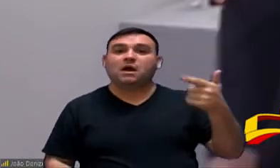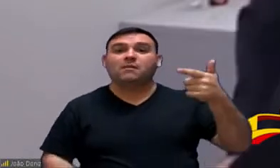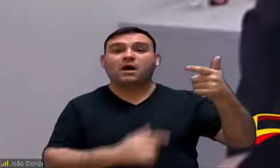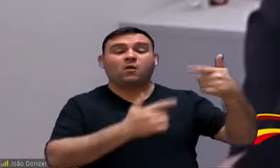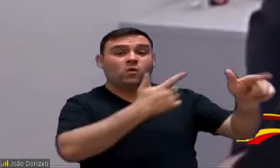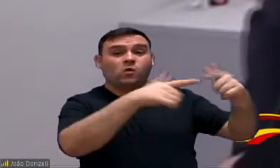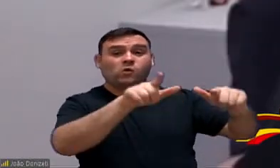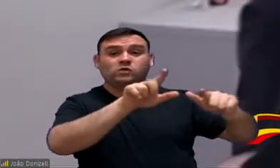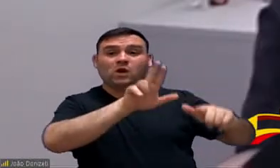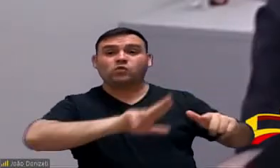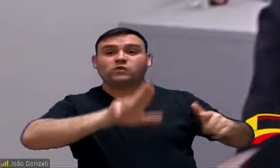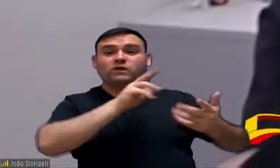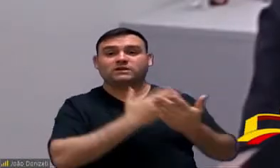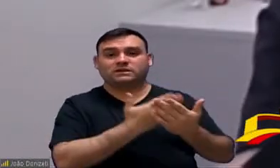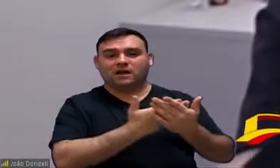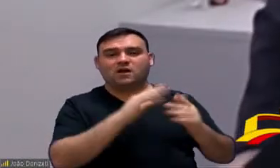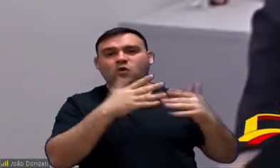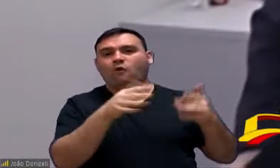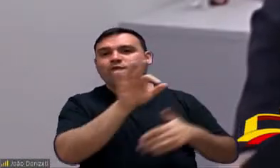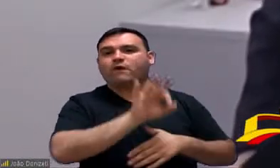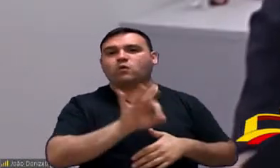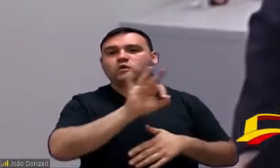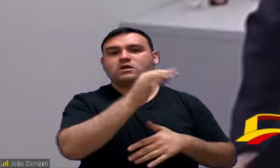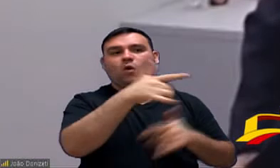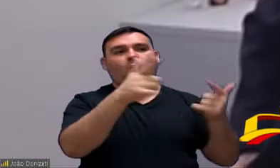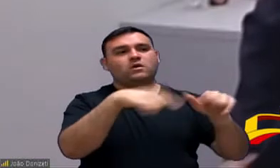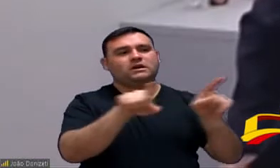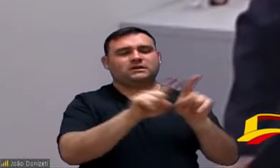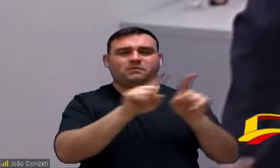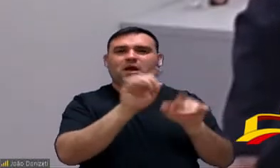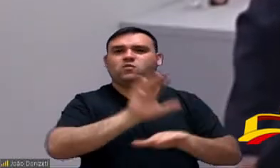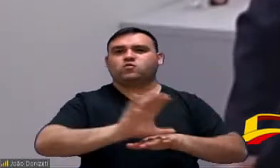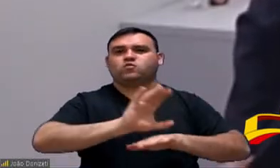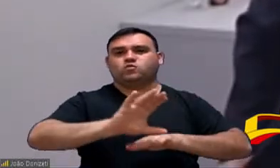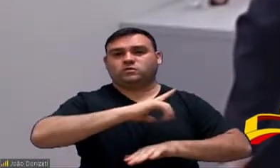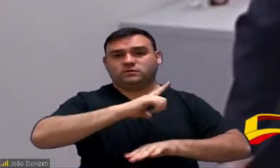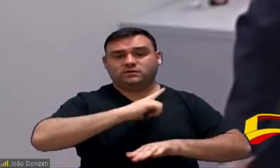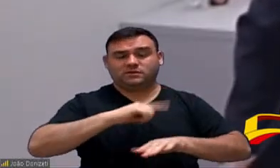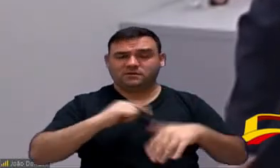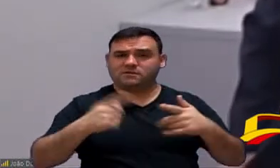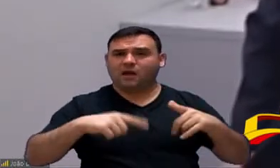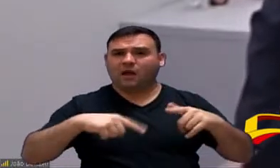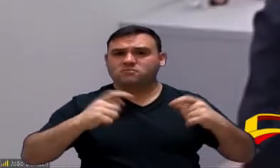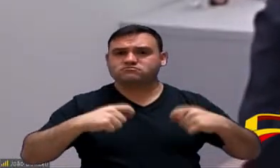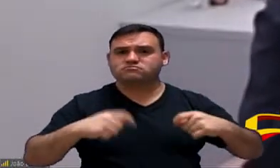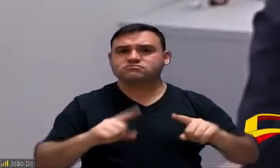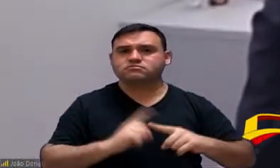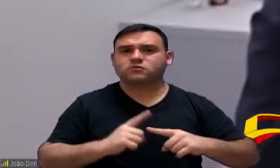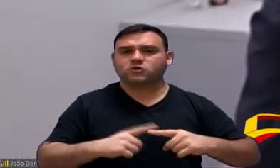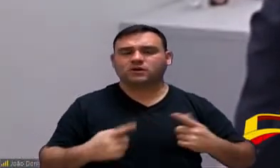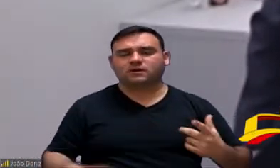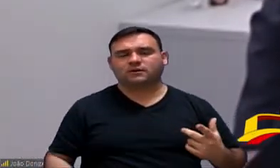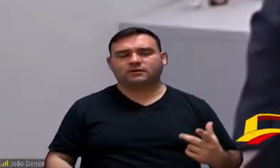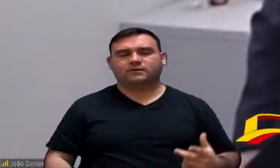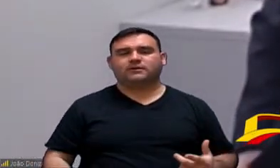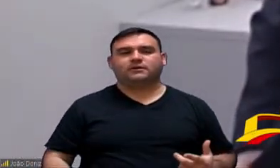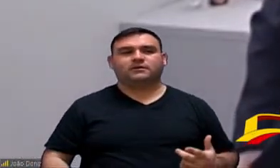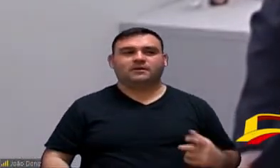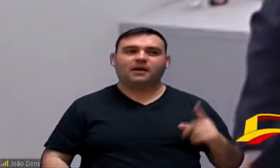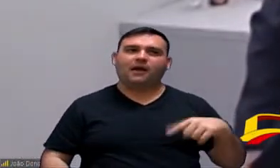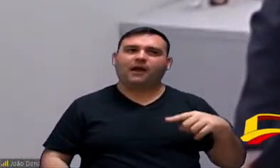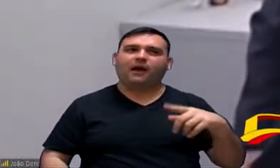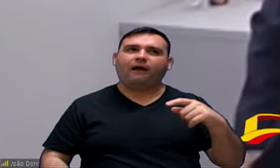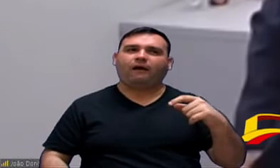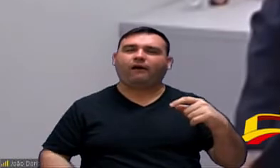outras universidades ou faculdades que tenham esse curso, né? É uma forma, porque é uma